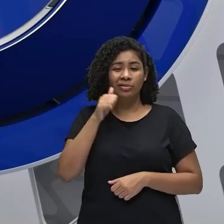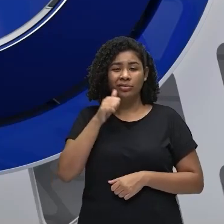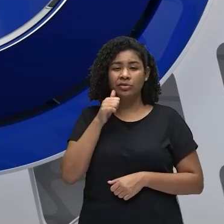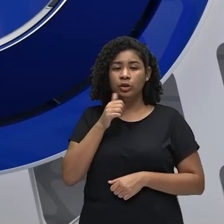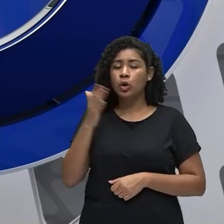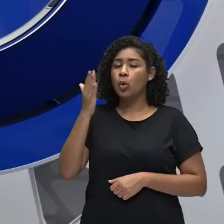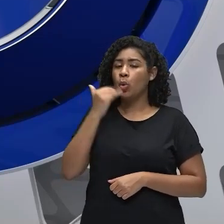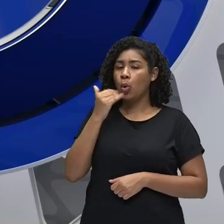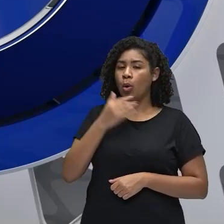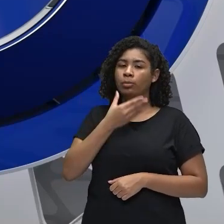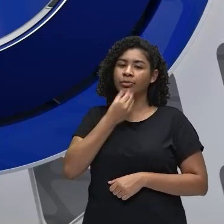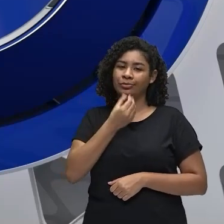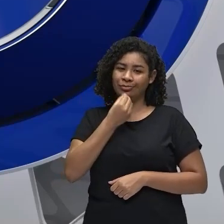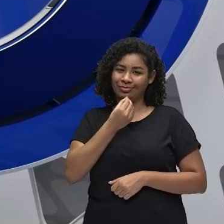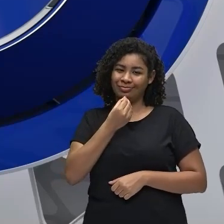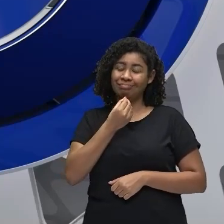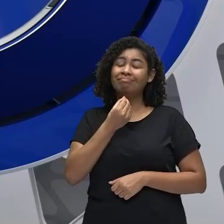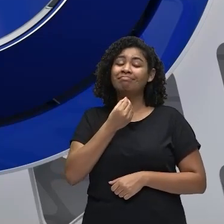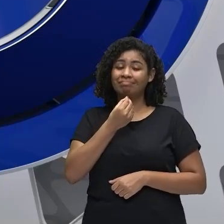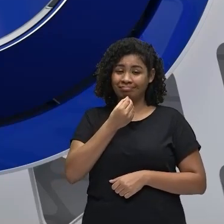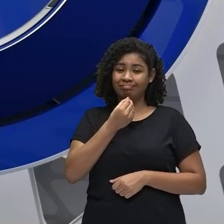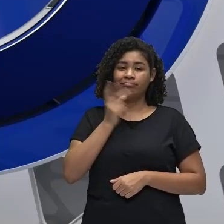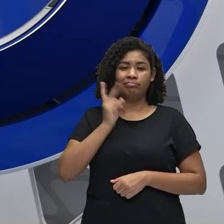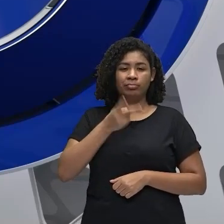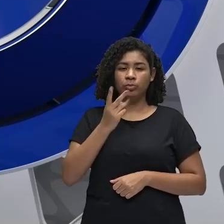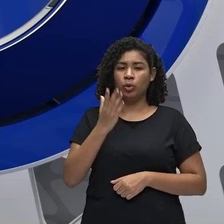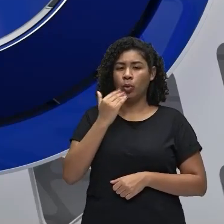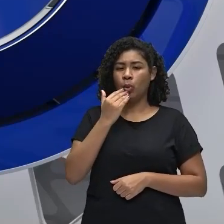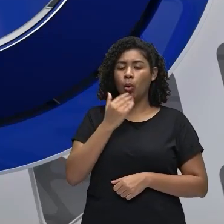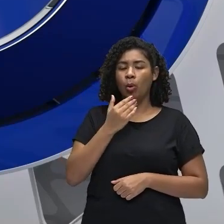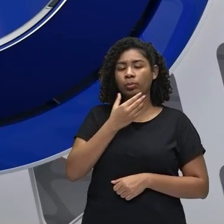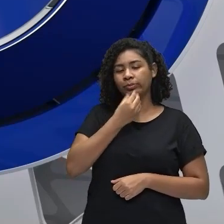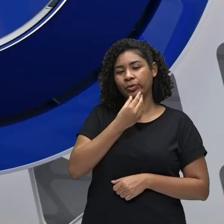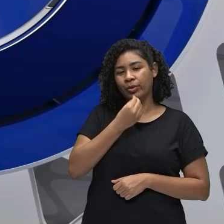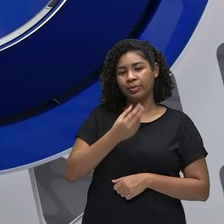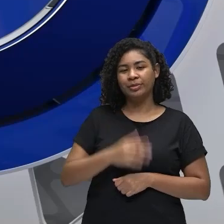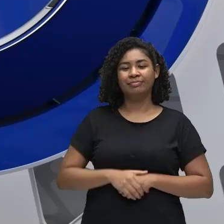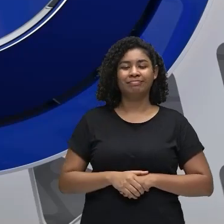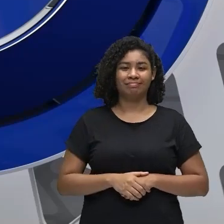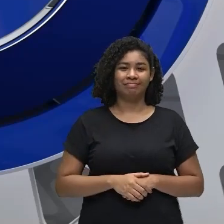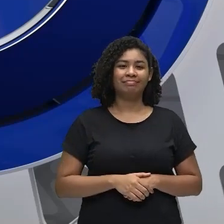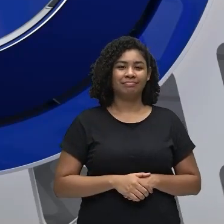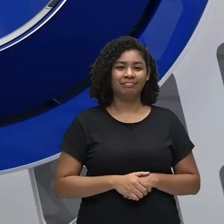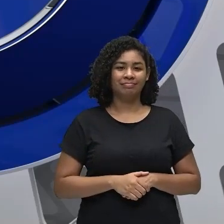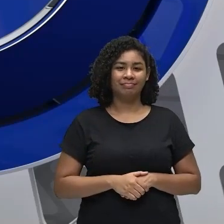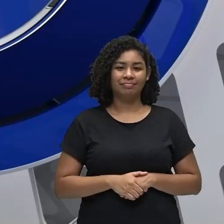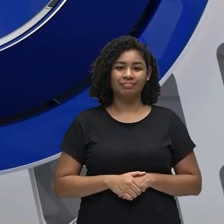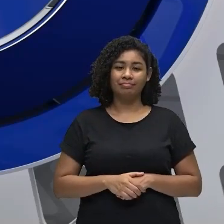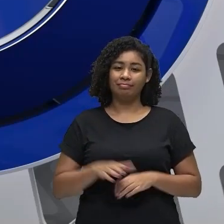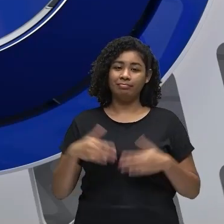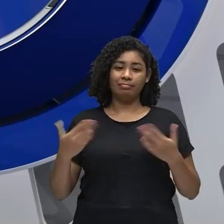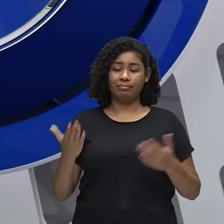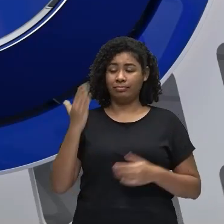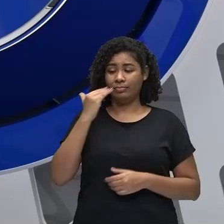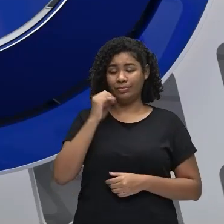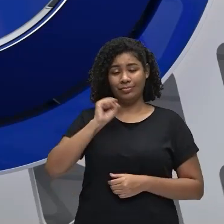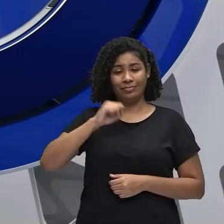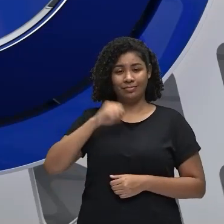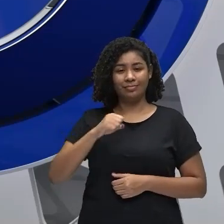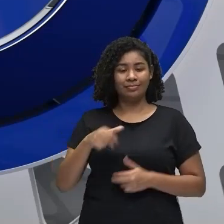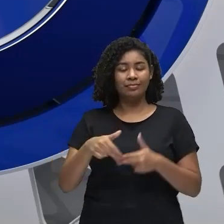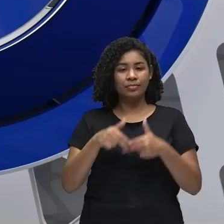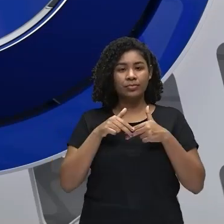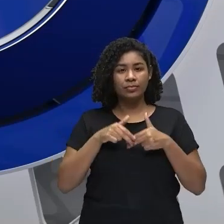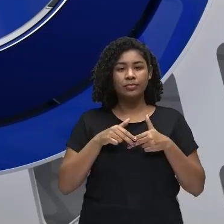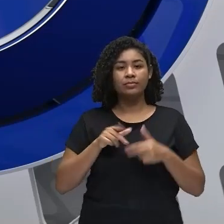se alimenta do macho, come a cabeça aí do inseto e se alimenta dele.